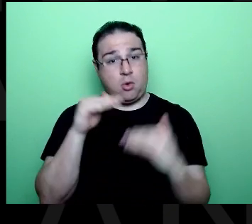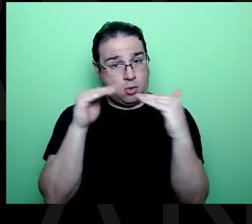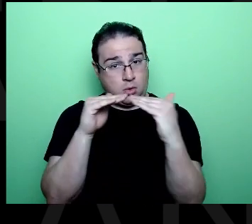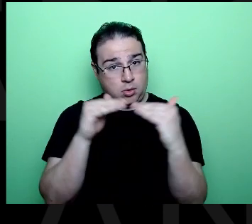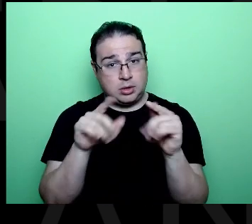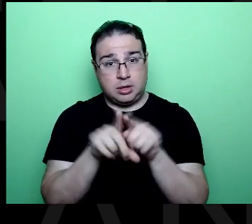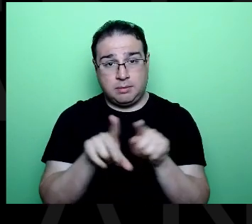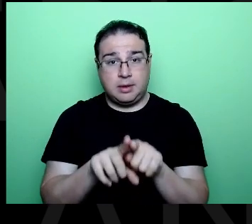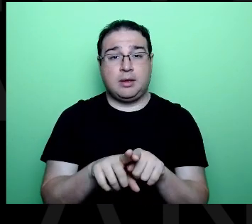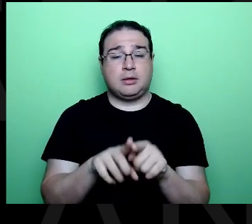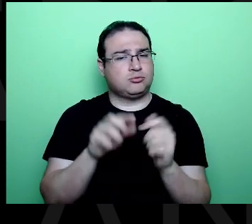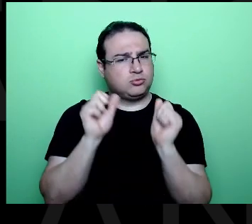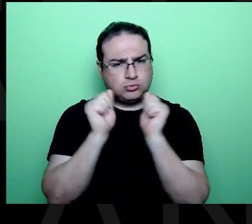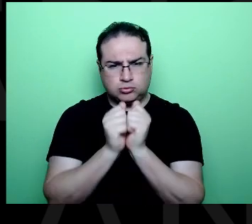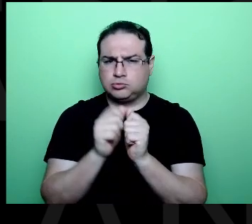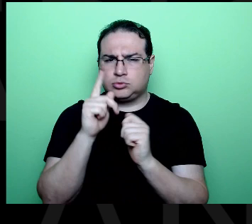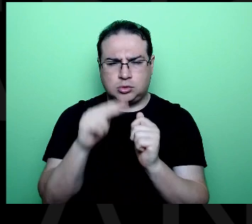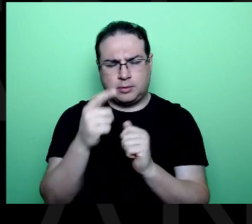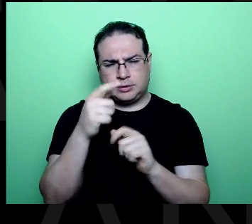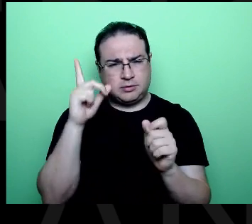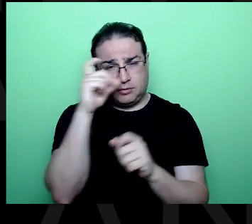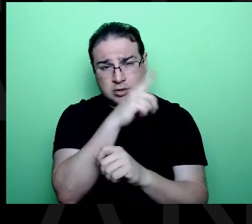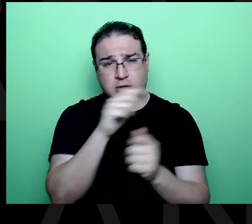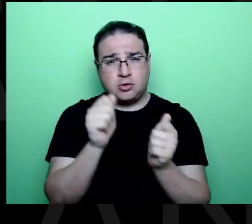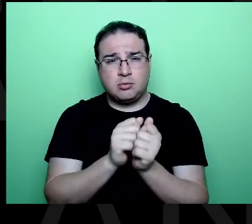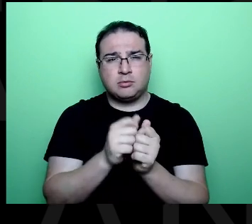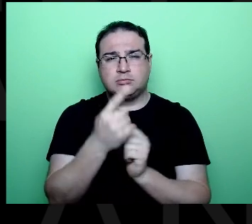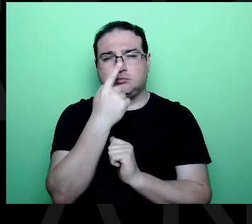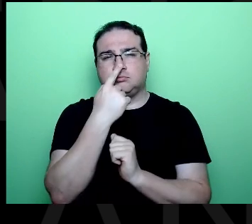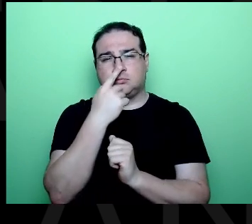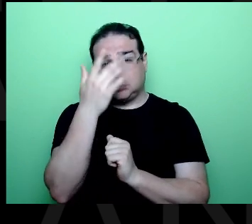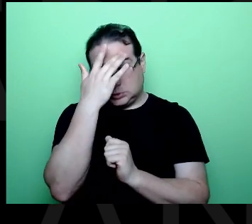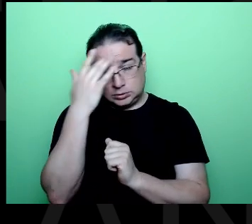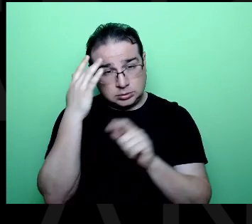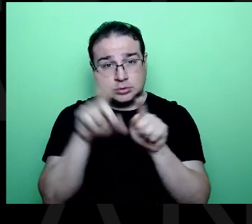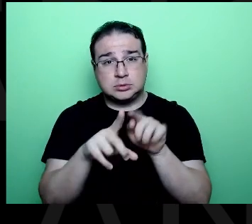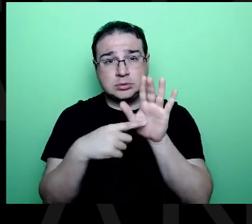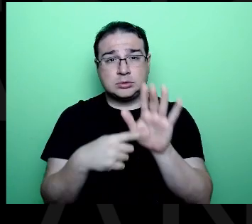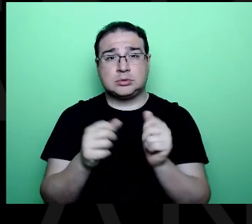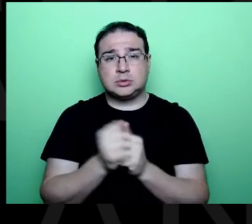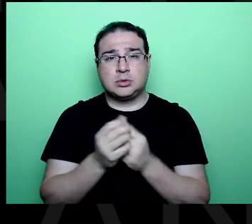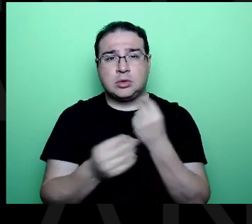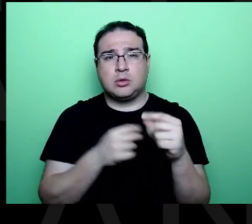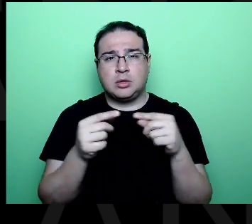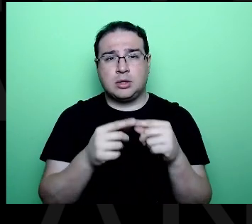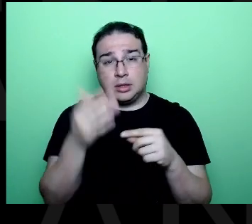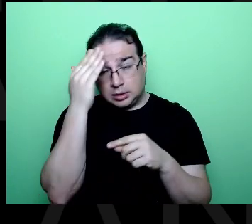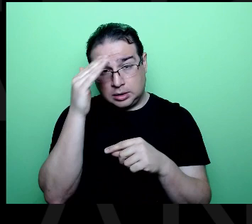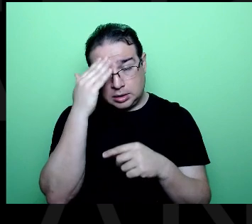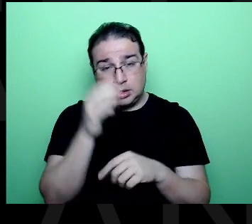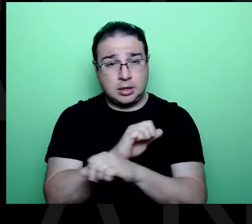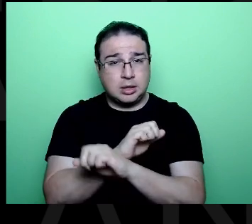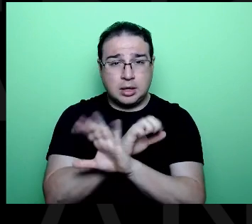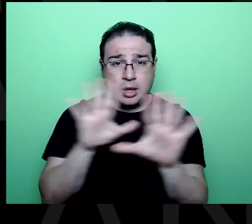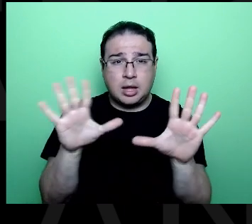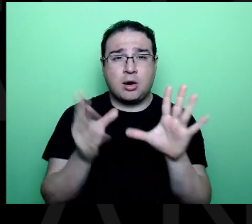Eu concordo com Wagner. Eu acho que a maior dificuldade é você criar essa intimidade com o personagem, você